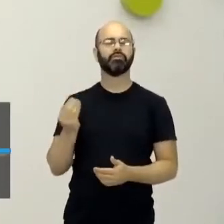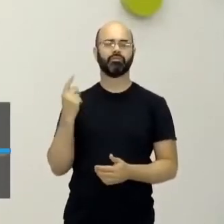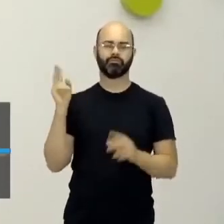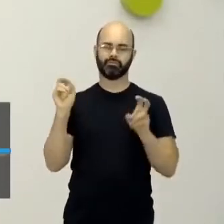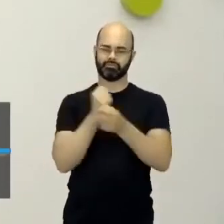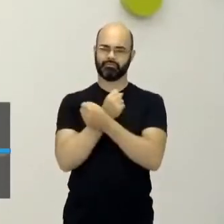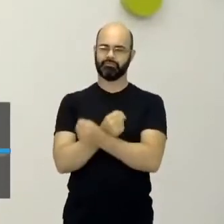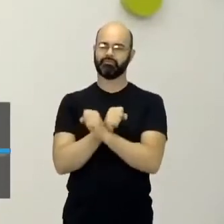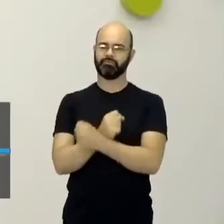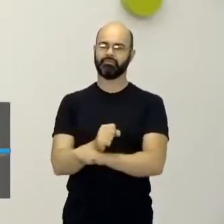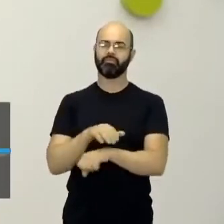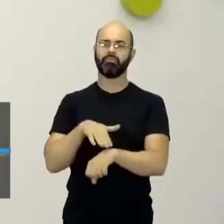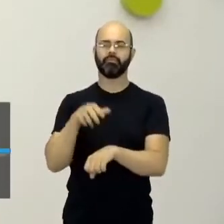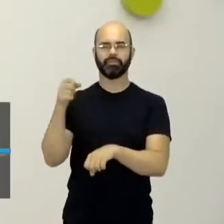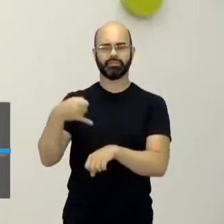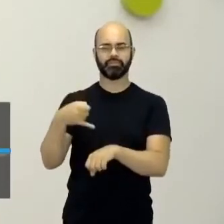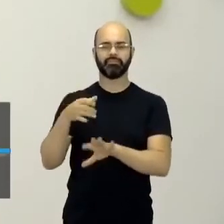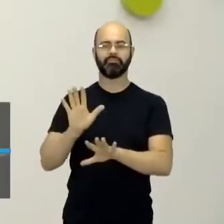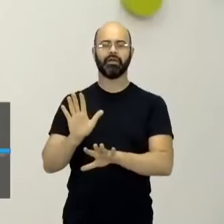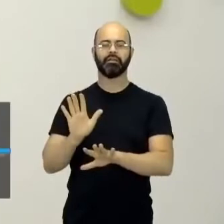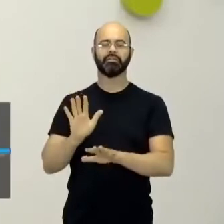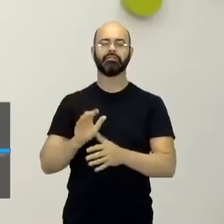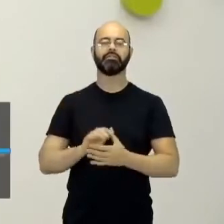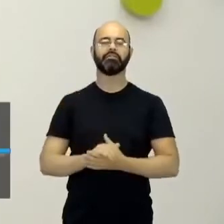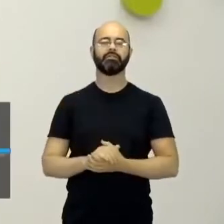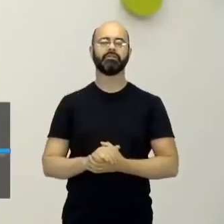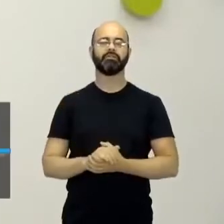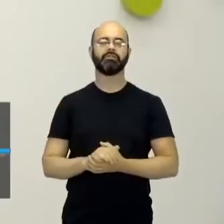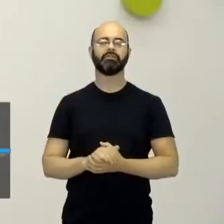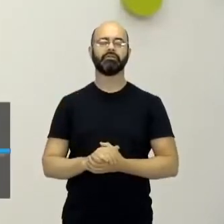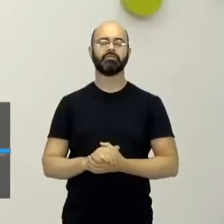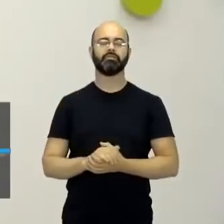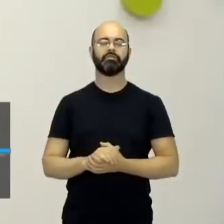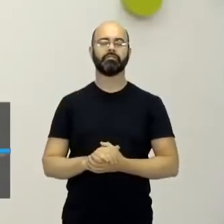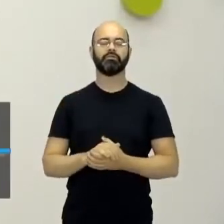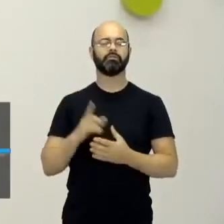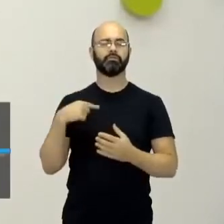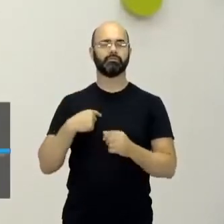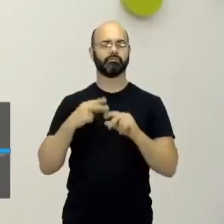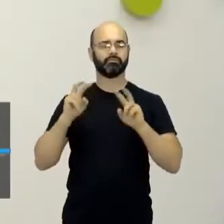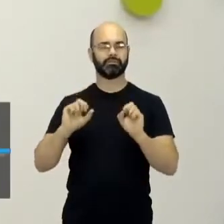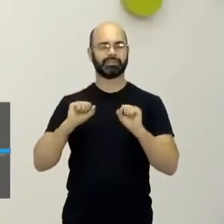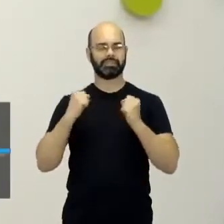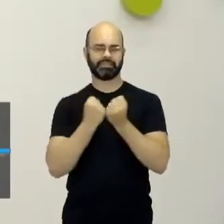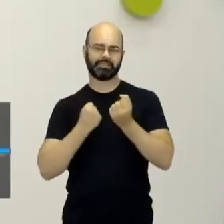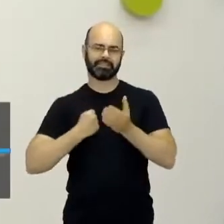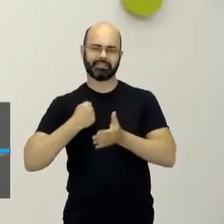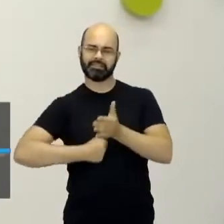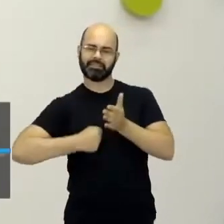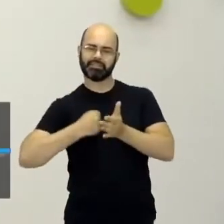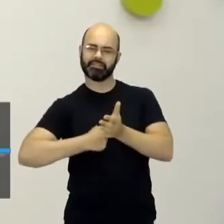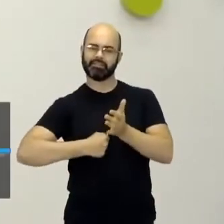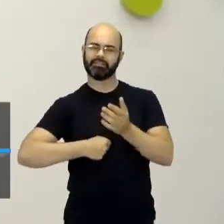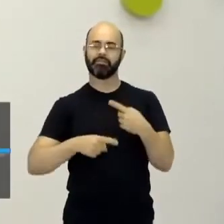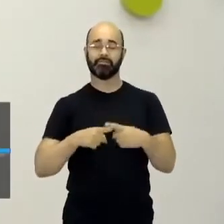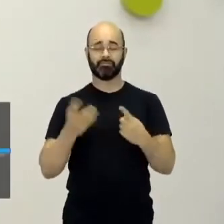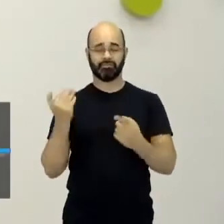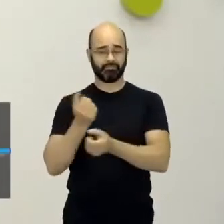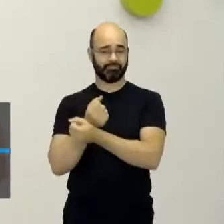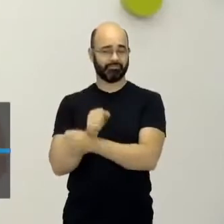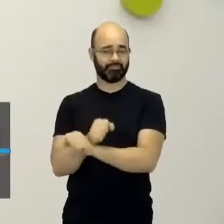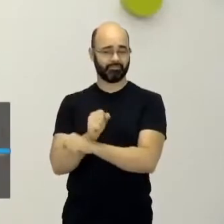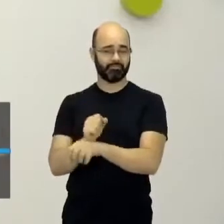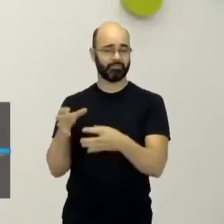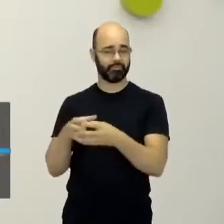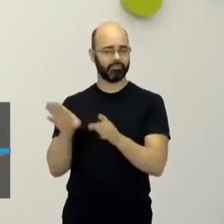escravidão, mas, sobretudo, nós vamos falar de resistência, porque onde existiu escravidão,